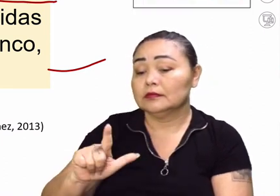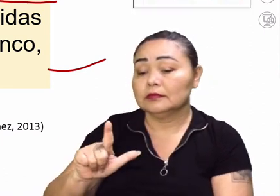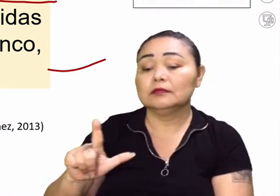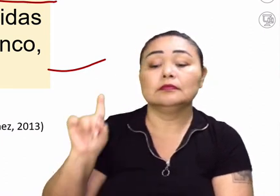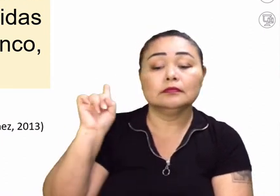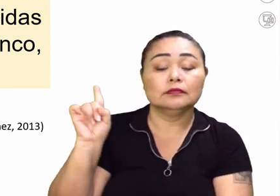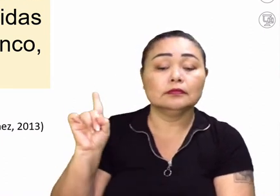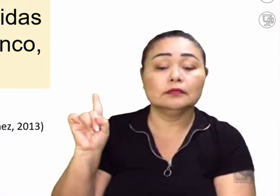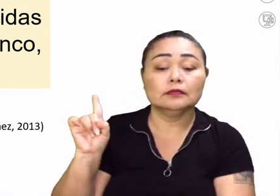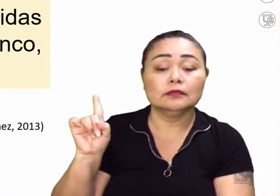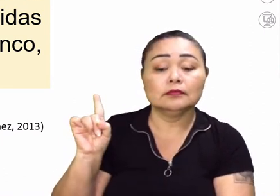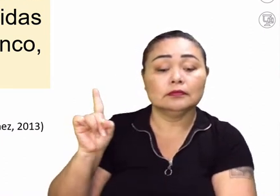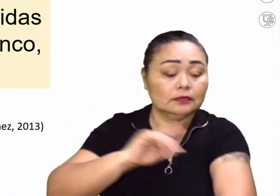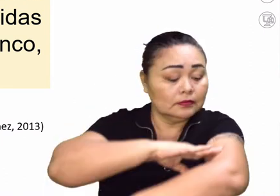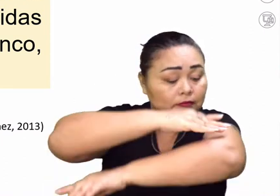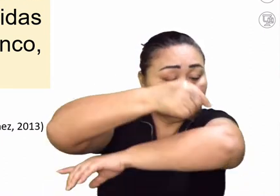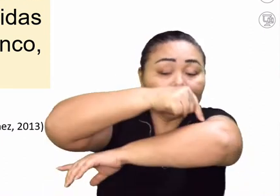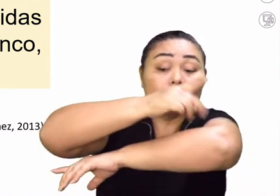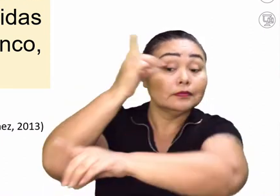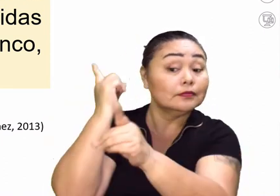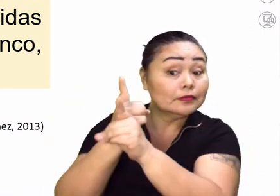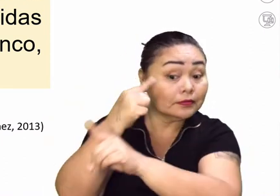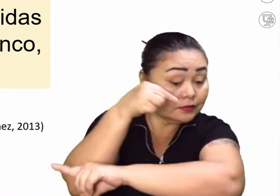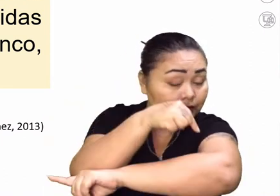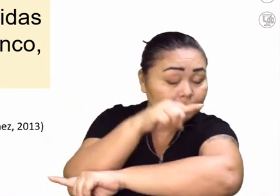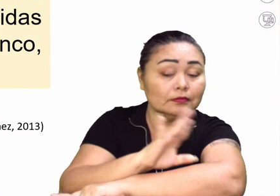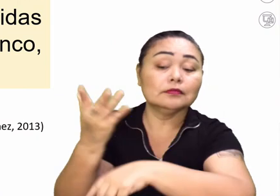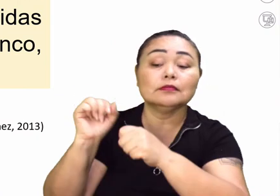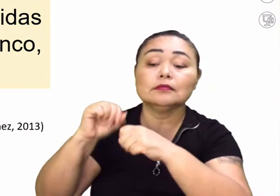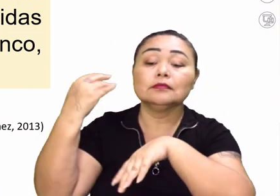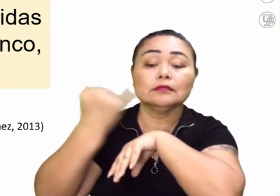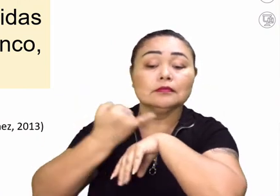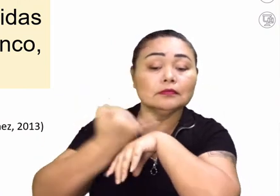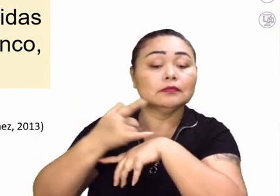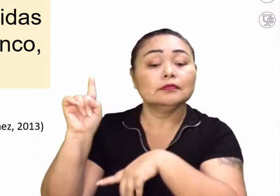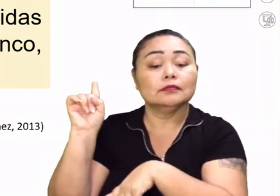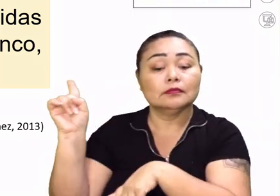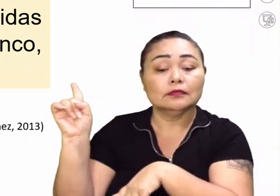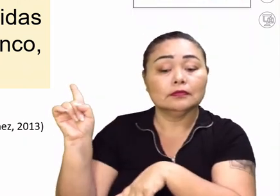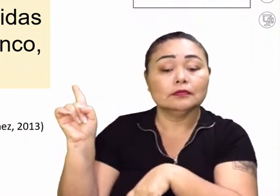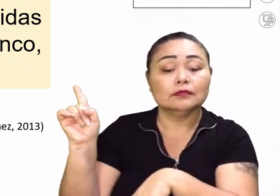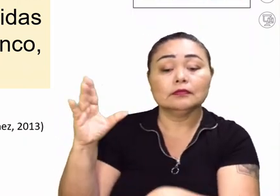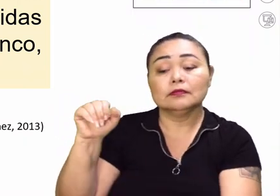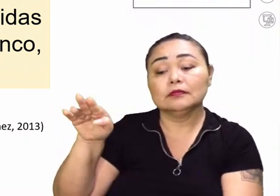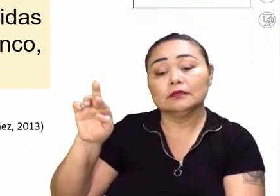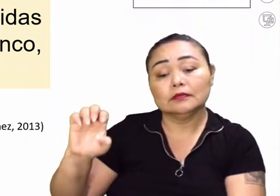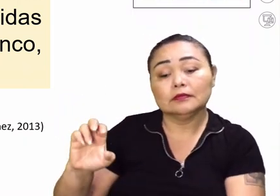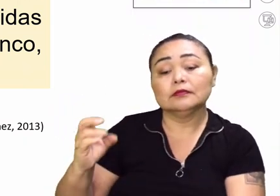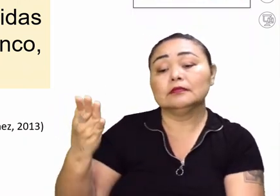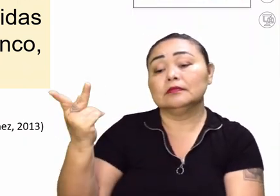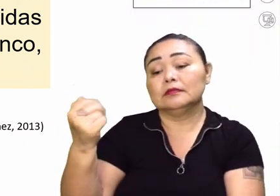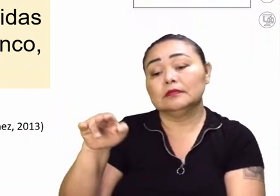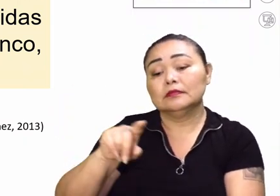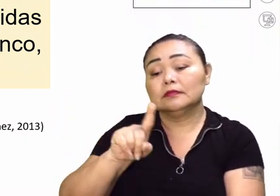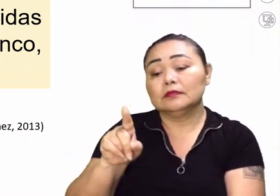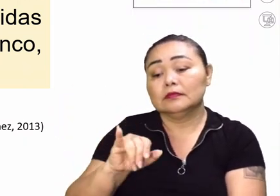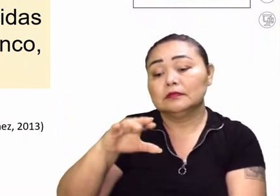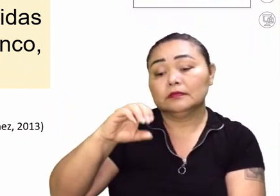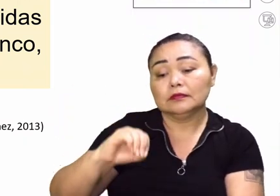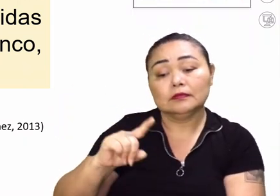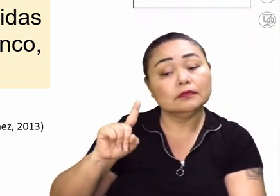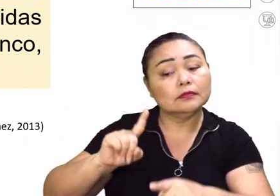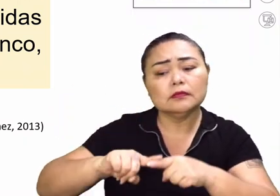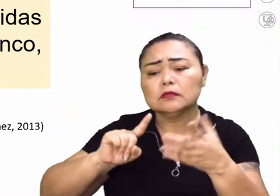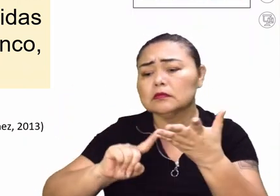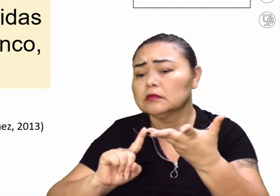de escudos cristalinos como ferro manganês cobre chumbo estanho e outro